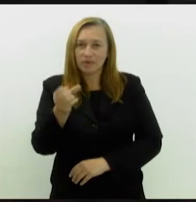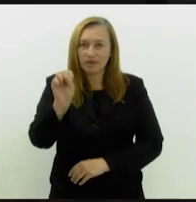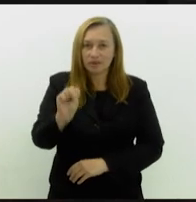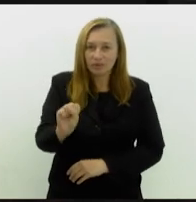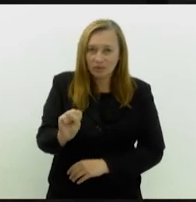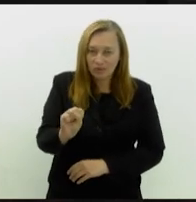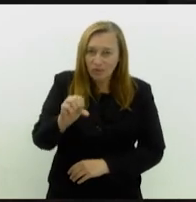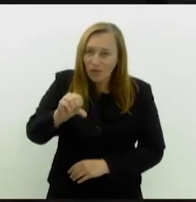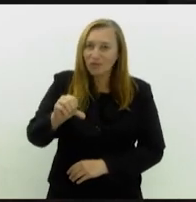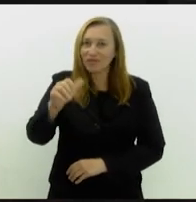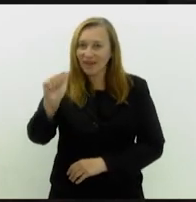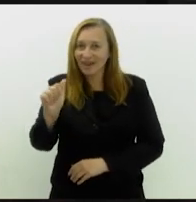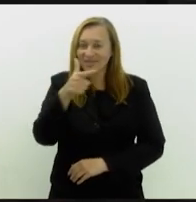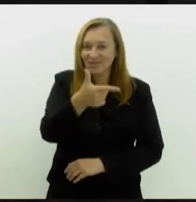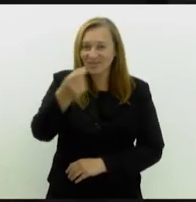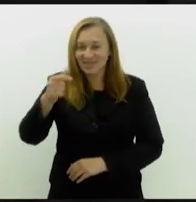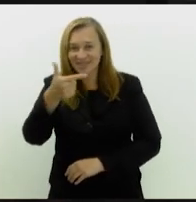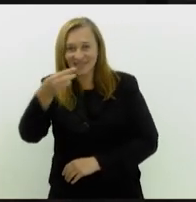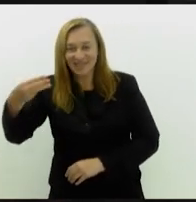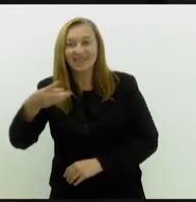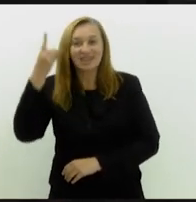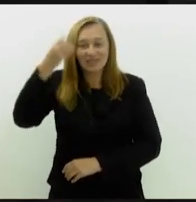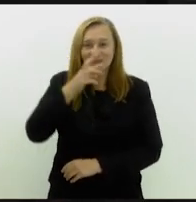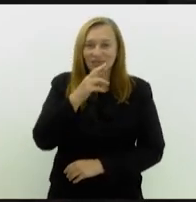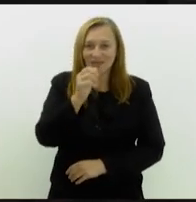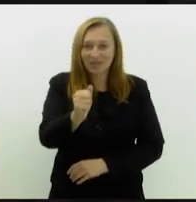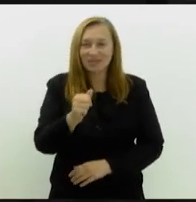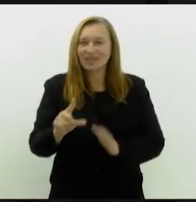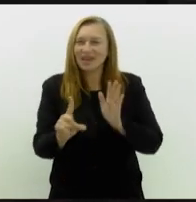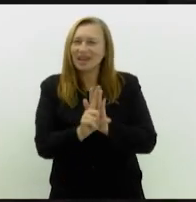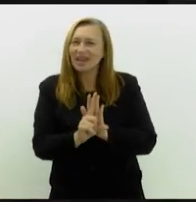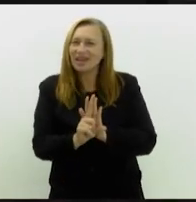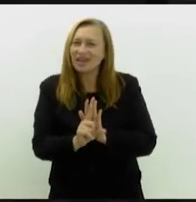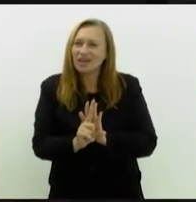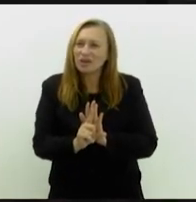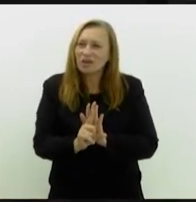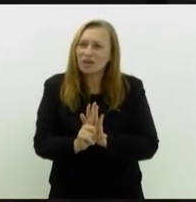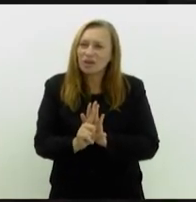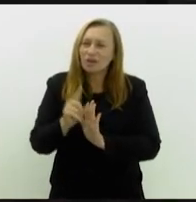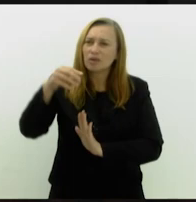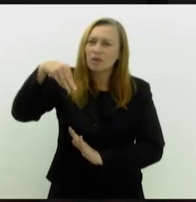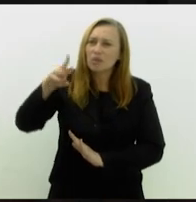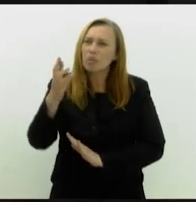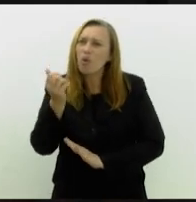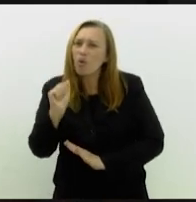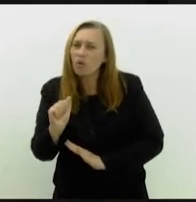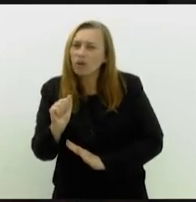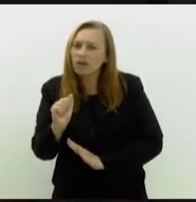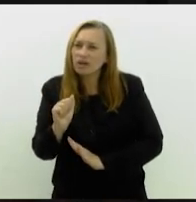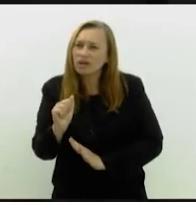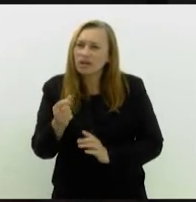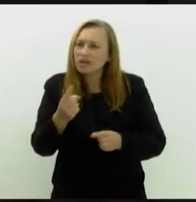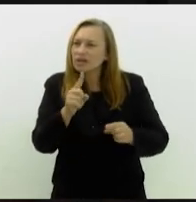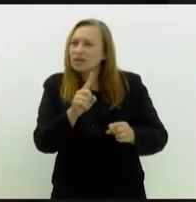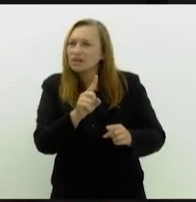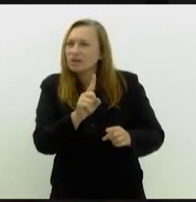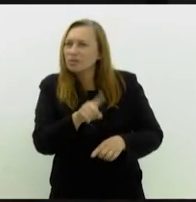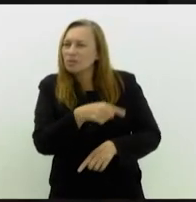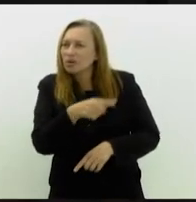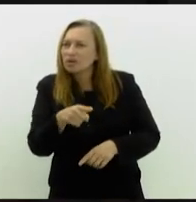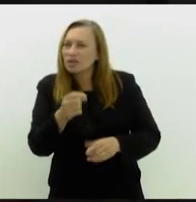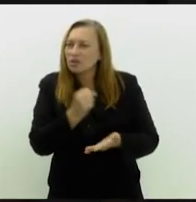23 de autoria do deputado Rodrigo Amorim que institui a lei Moreno Moura que proíbe a contratação de